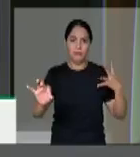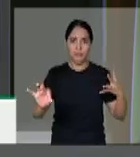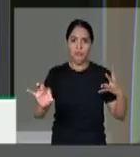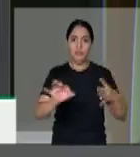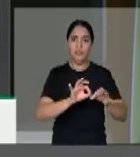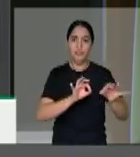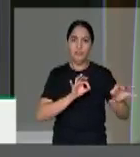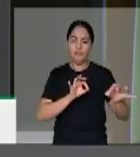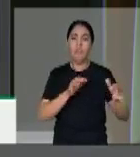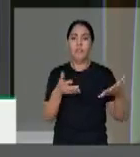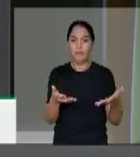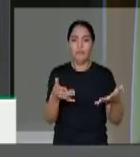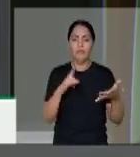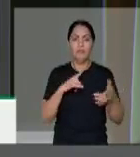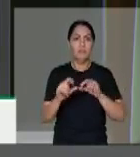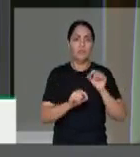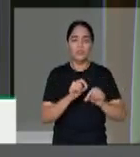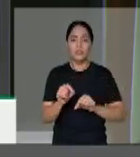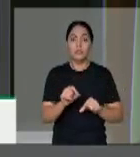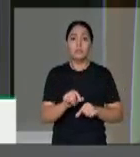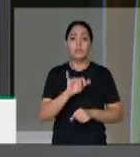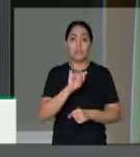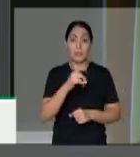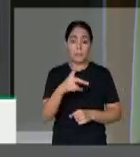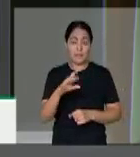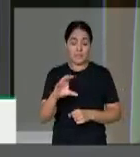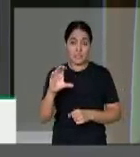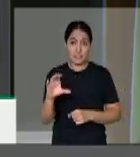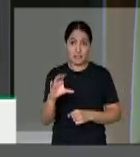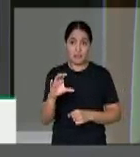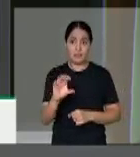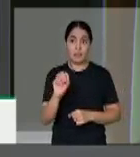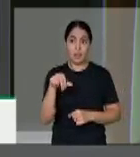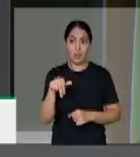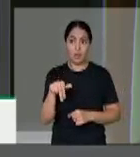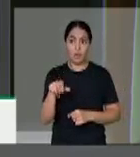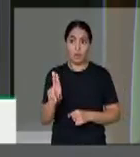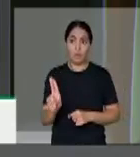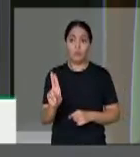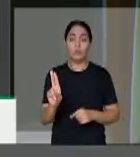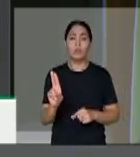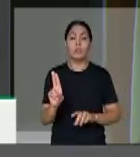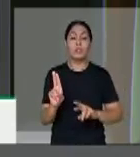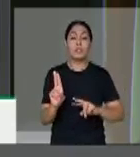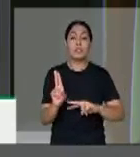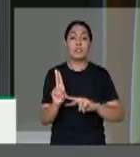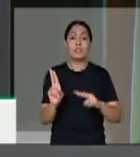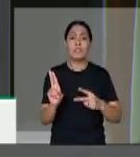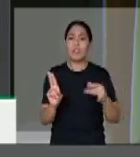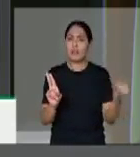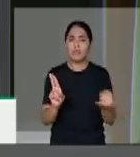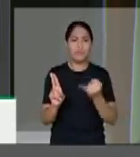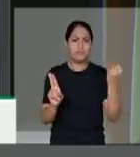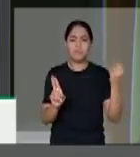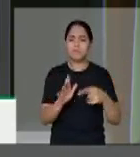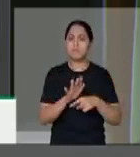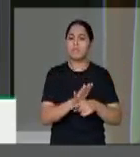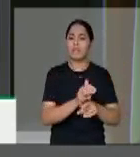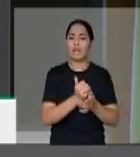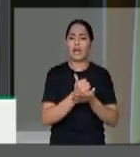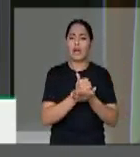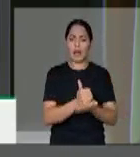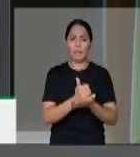foi considerada pelo IPCC, órgão das Nações Unidas, como a maior contribuição